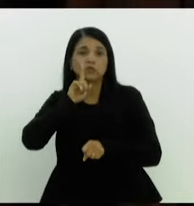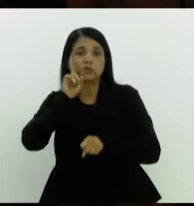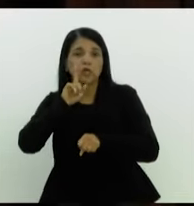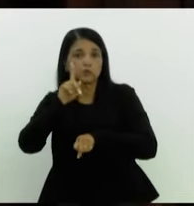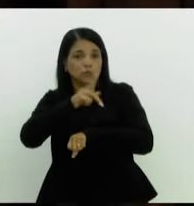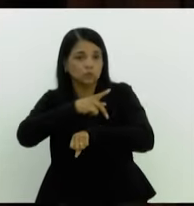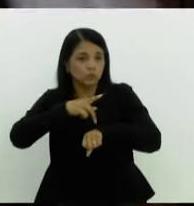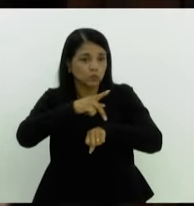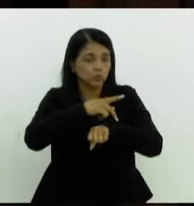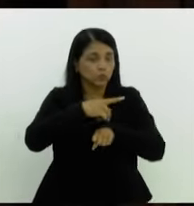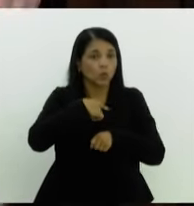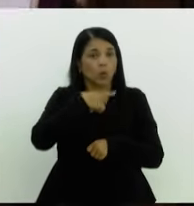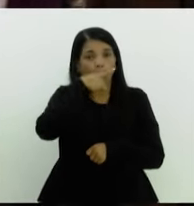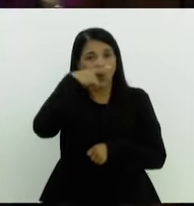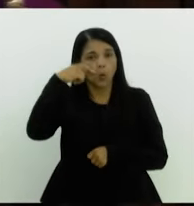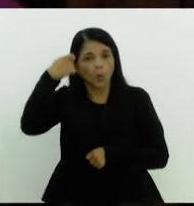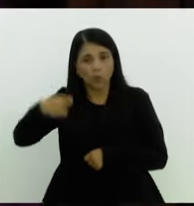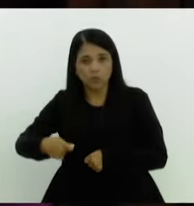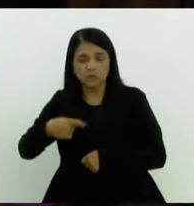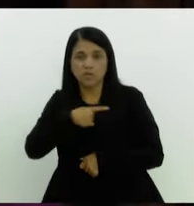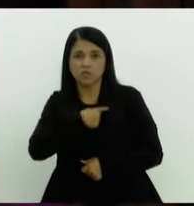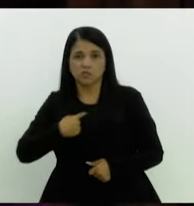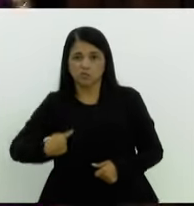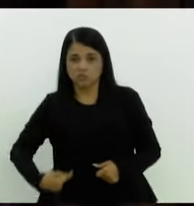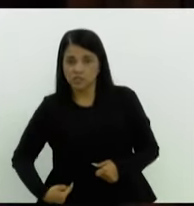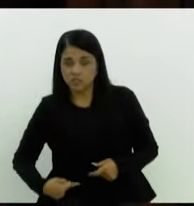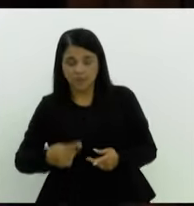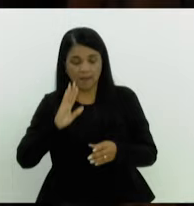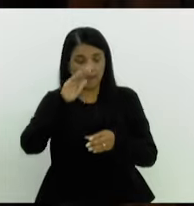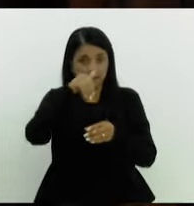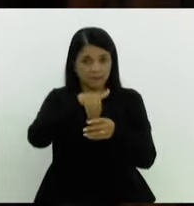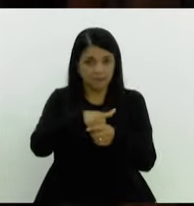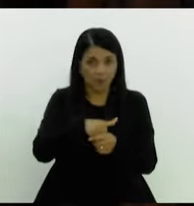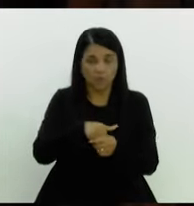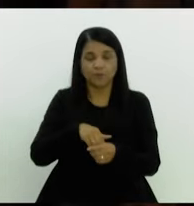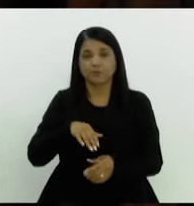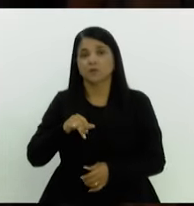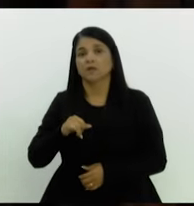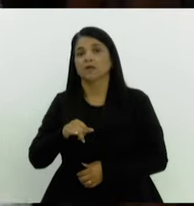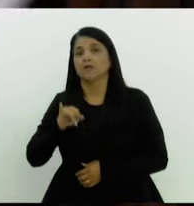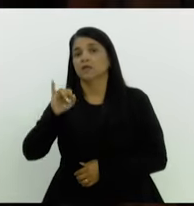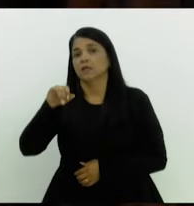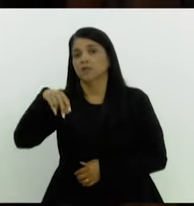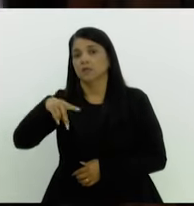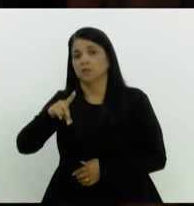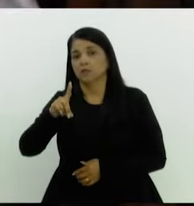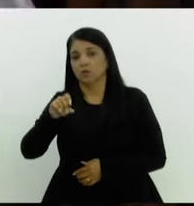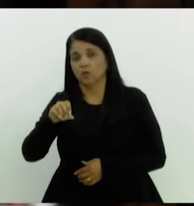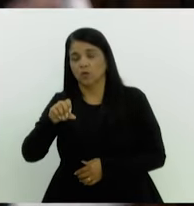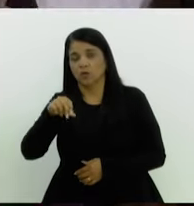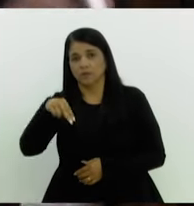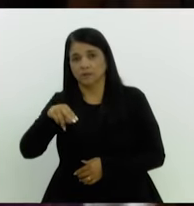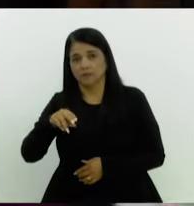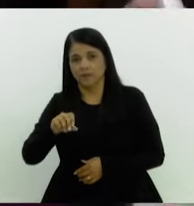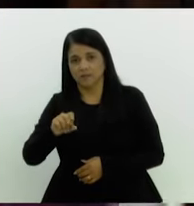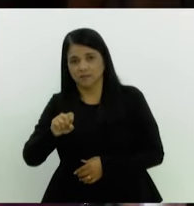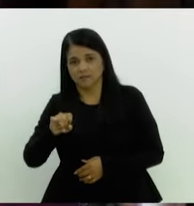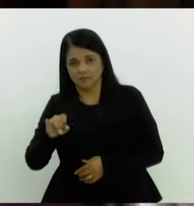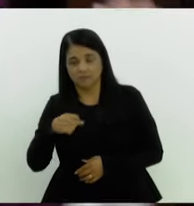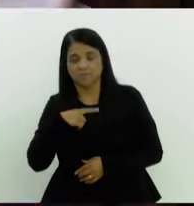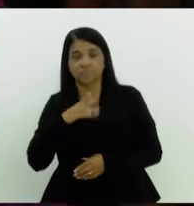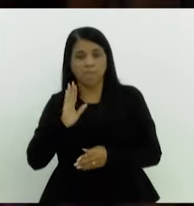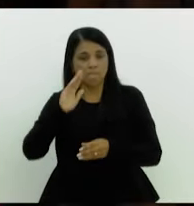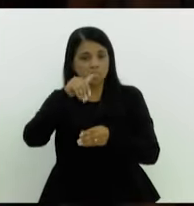na Rússia nós tivemos eleição na China nós vamos ter eleição na Indonésia nunca tantas pessoas irão às urnas no único